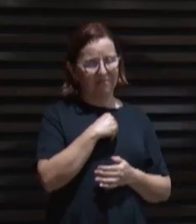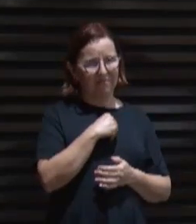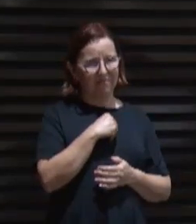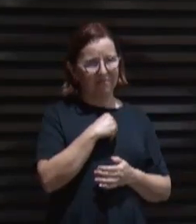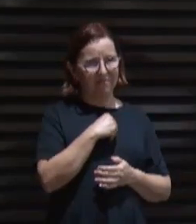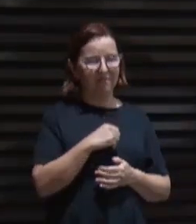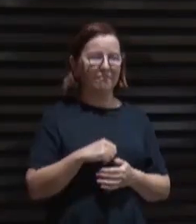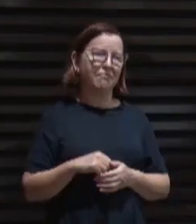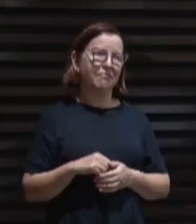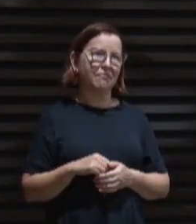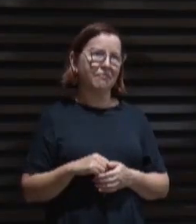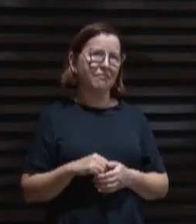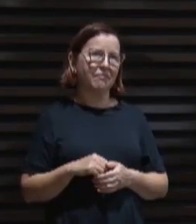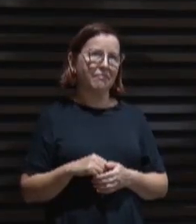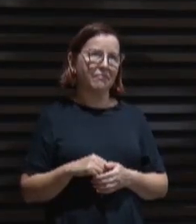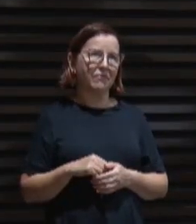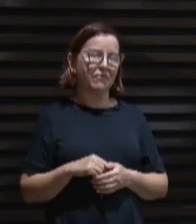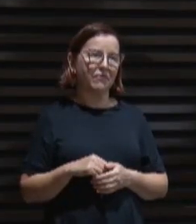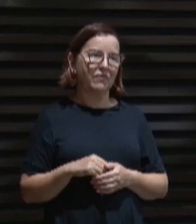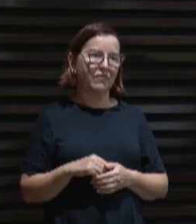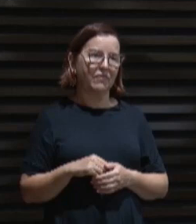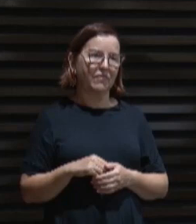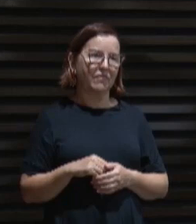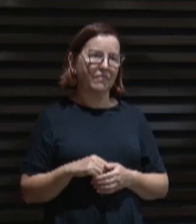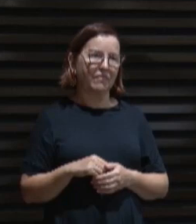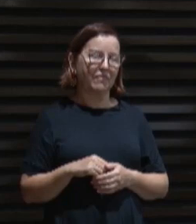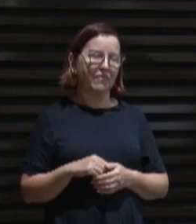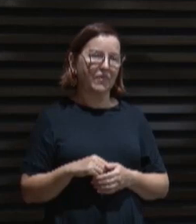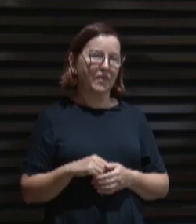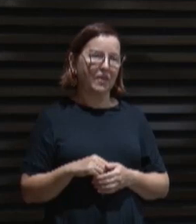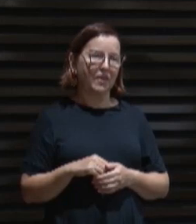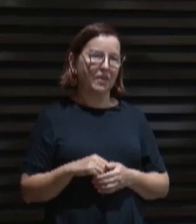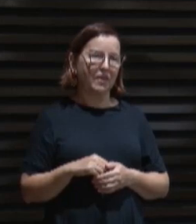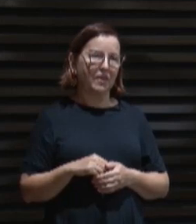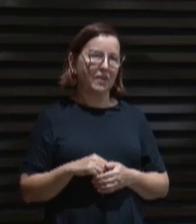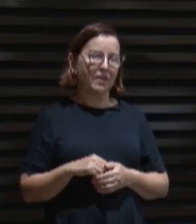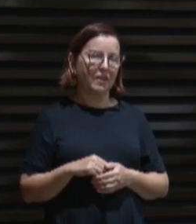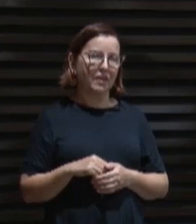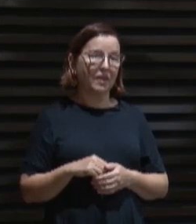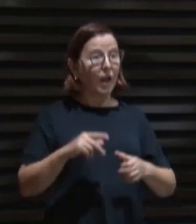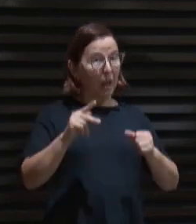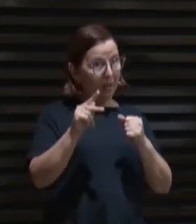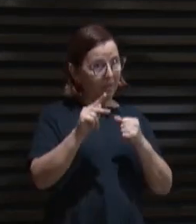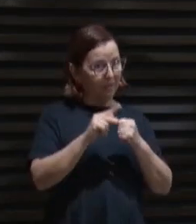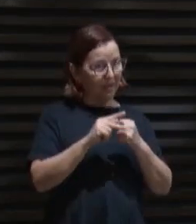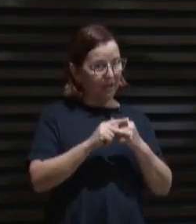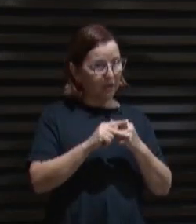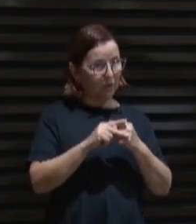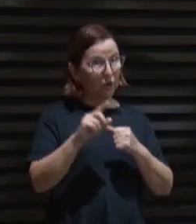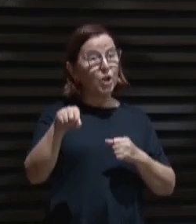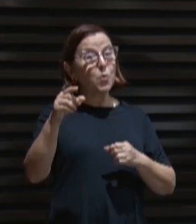O discípulo a quem que ele diz aqui, olha, ele diz Simão Pedro e